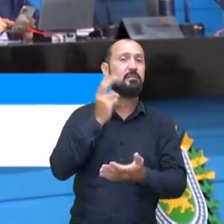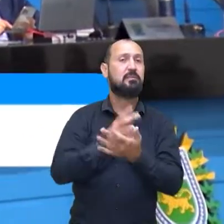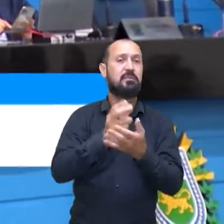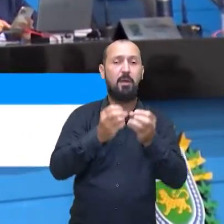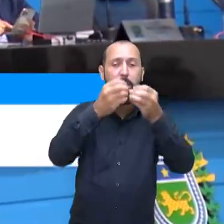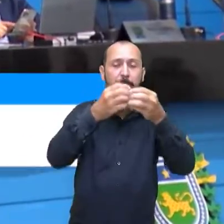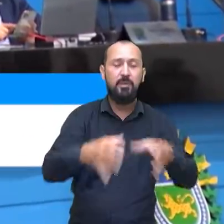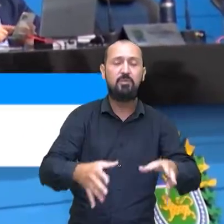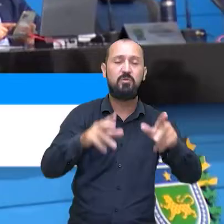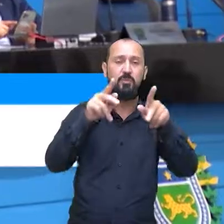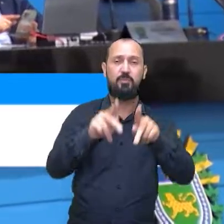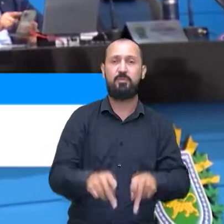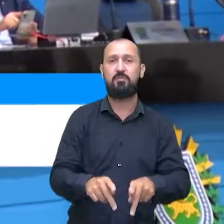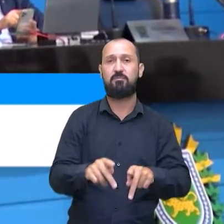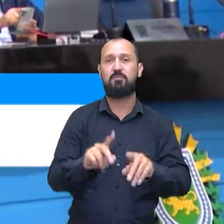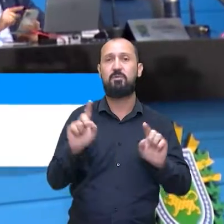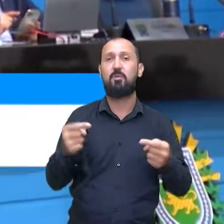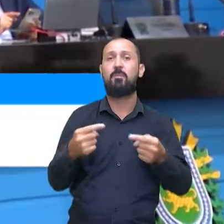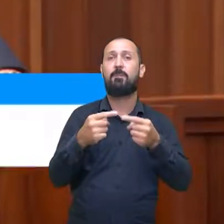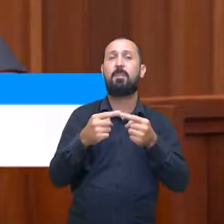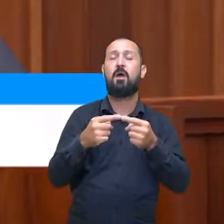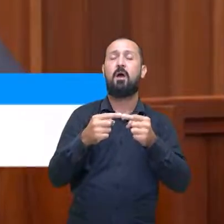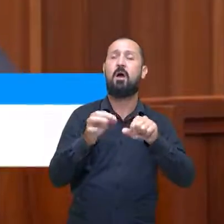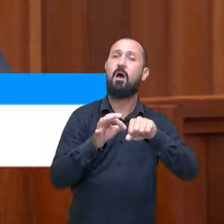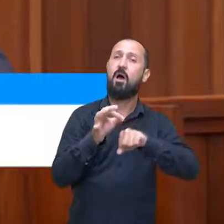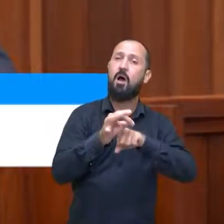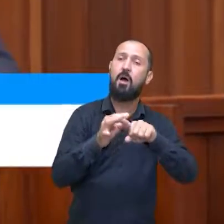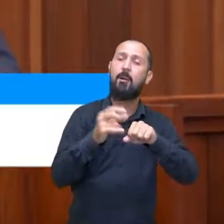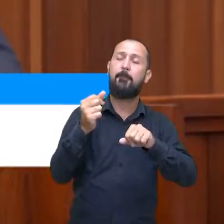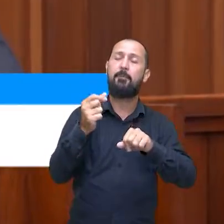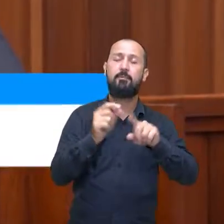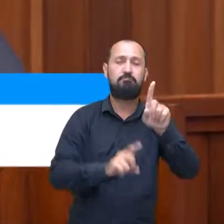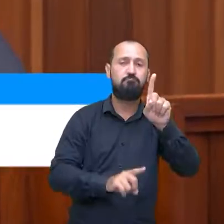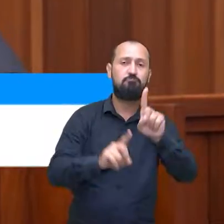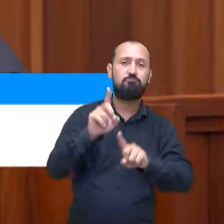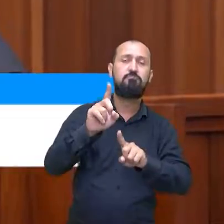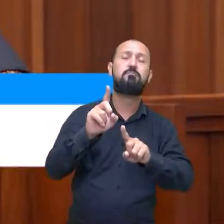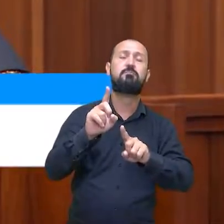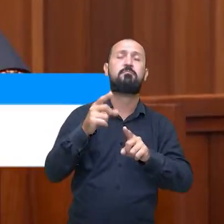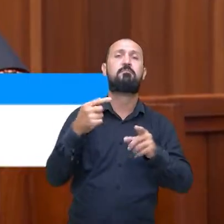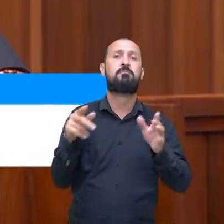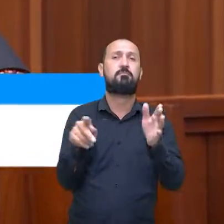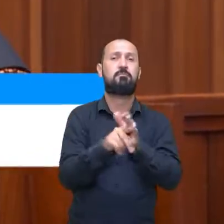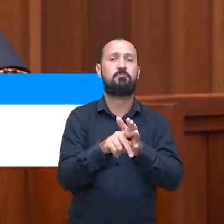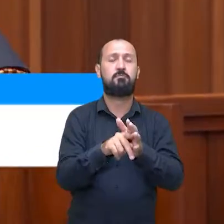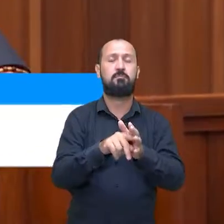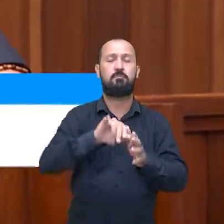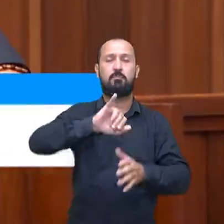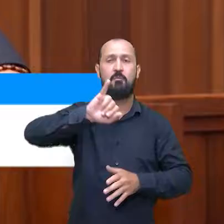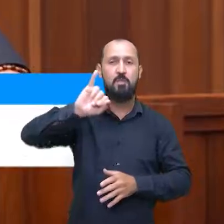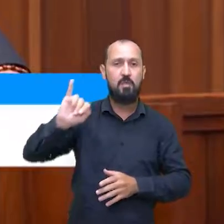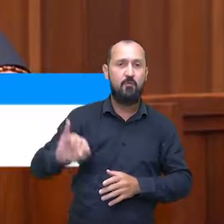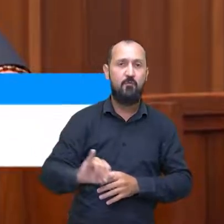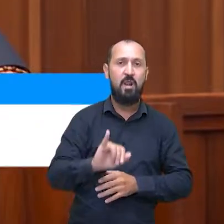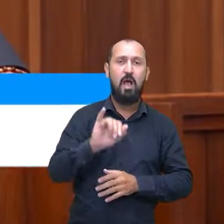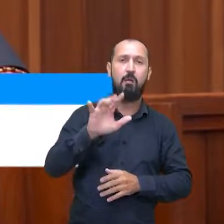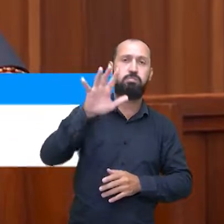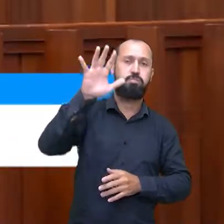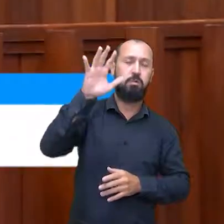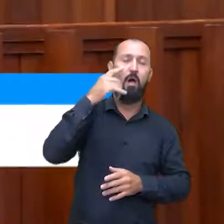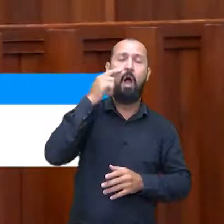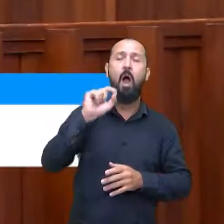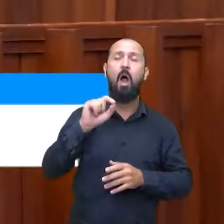tem gerado prejuízos diários à população, relacionando seus argumentos às altas frequências dos índices de